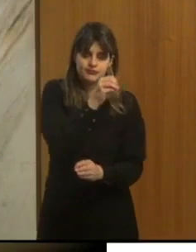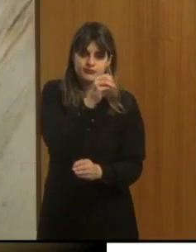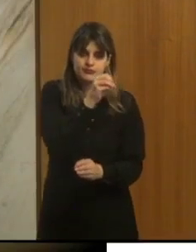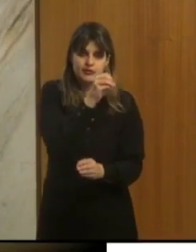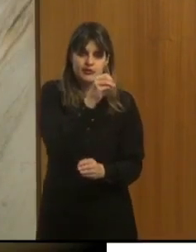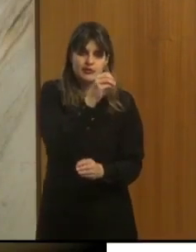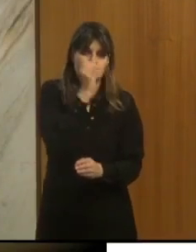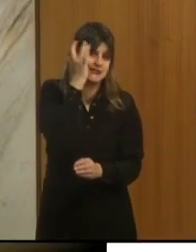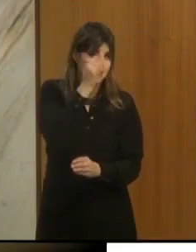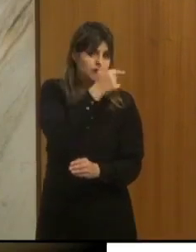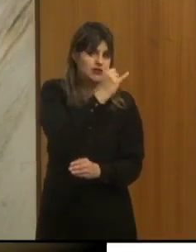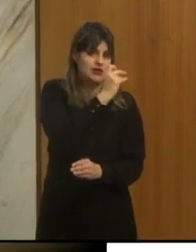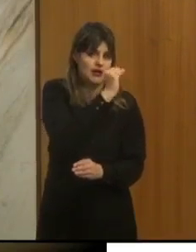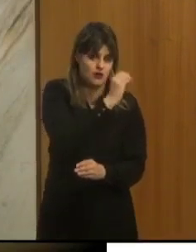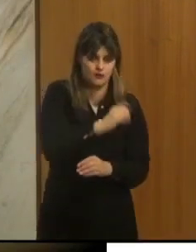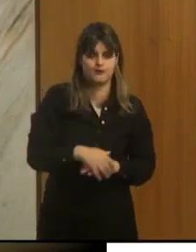na igreja de São Tiago.